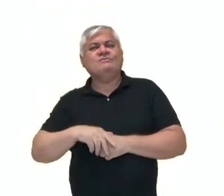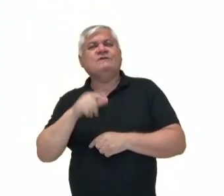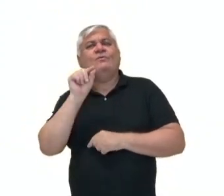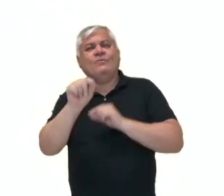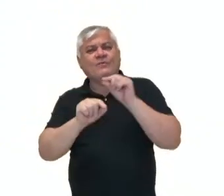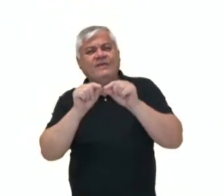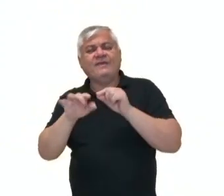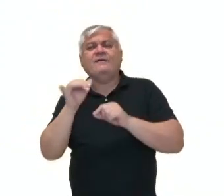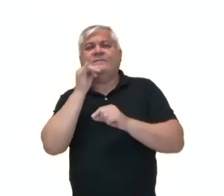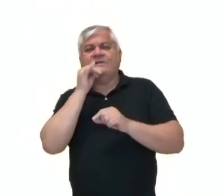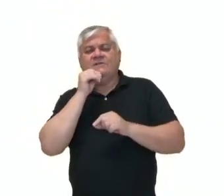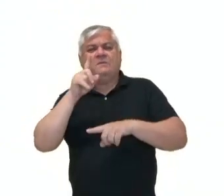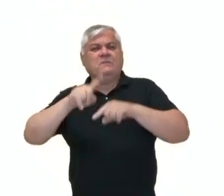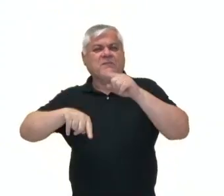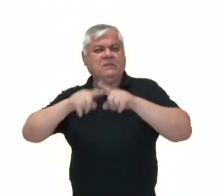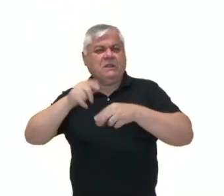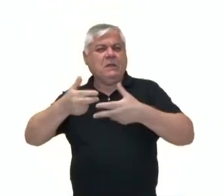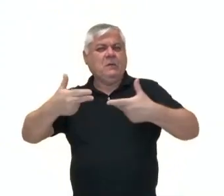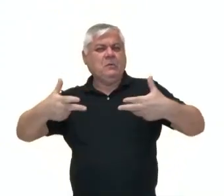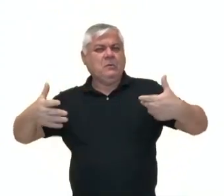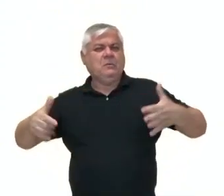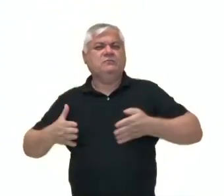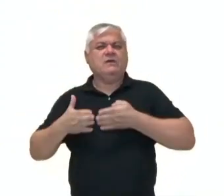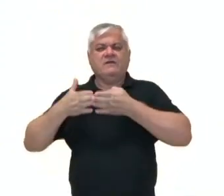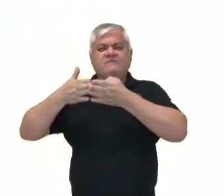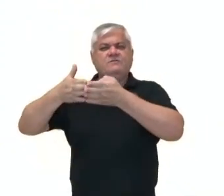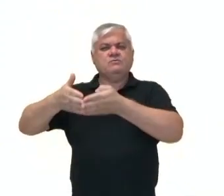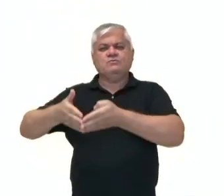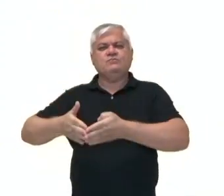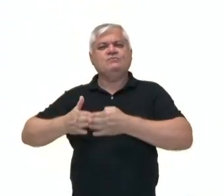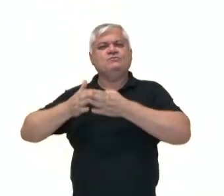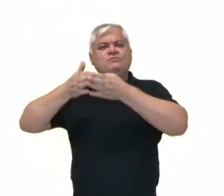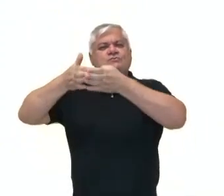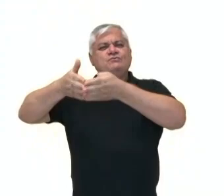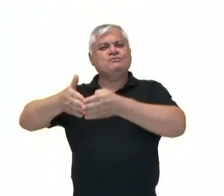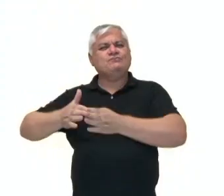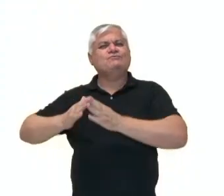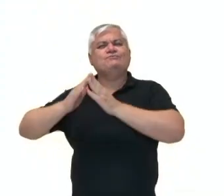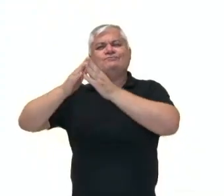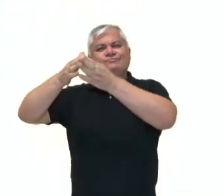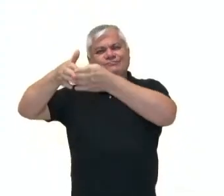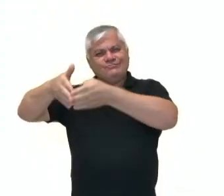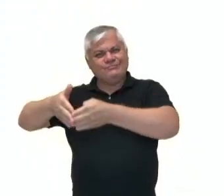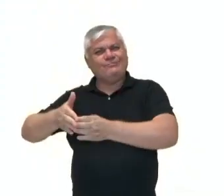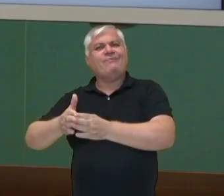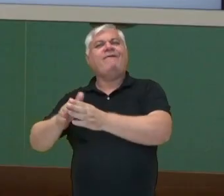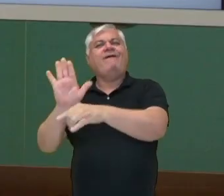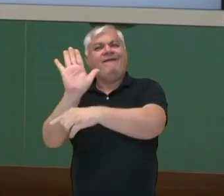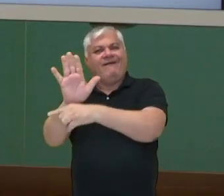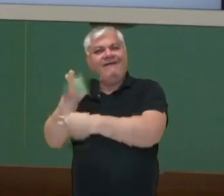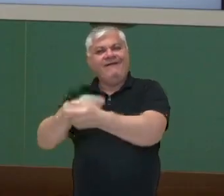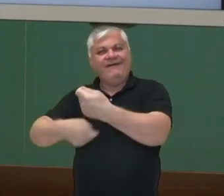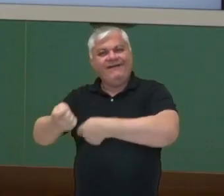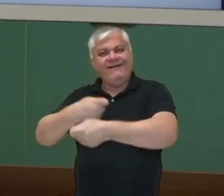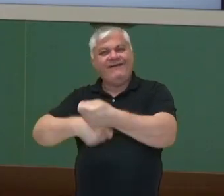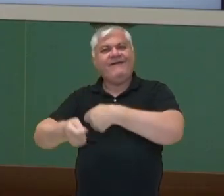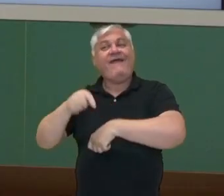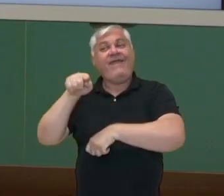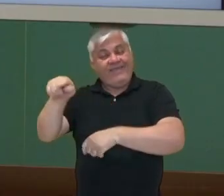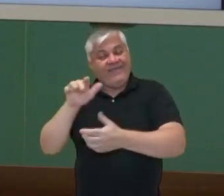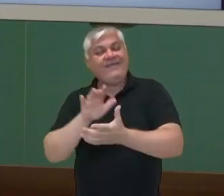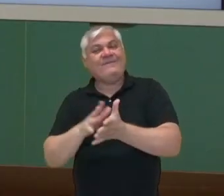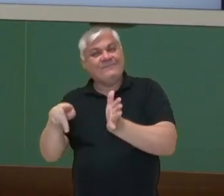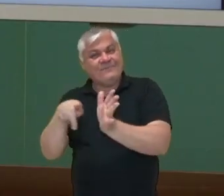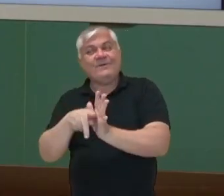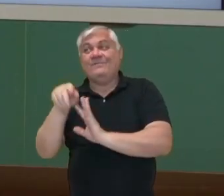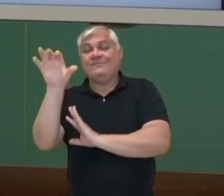de produtos, mercadorias, enfim, para as atividades econômicas de algumas porções da região sudeste. Então